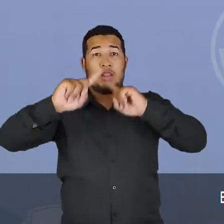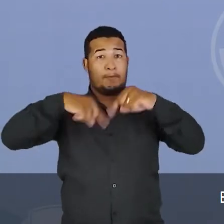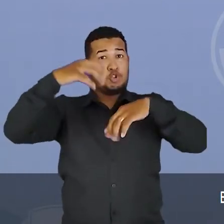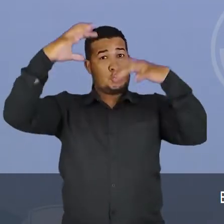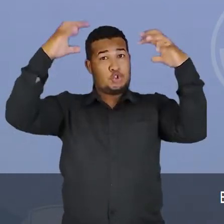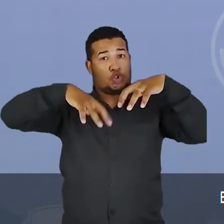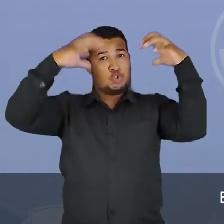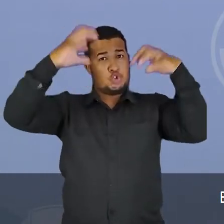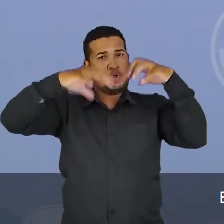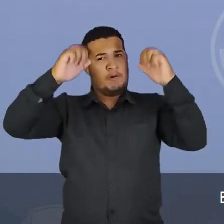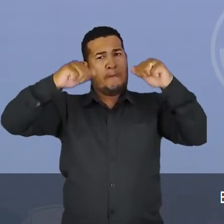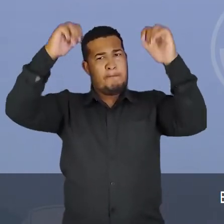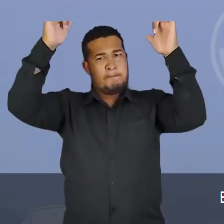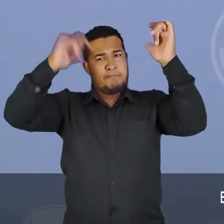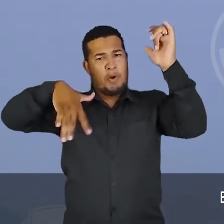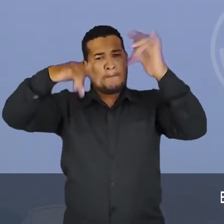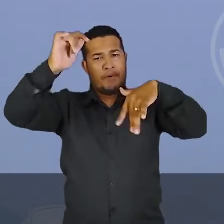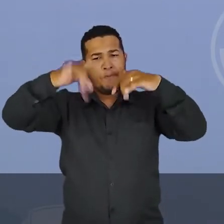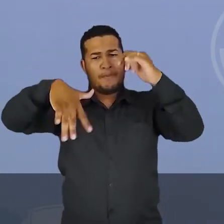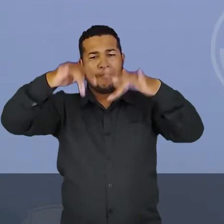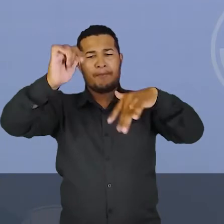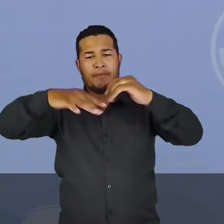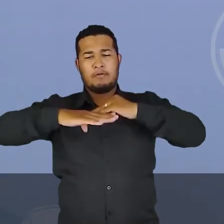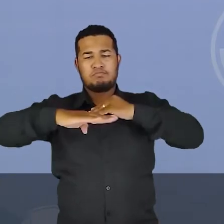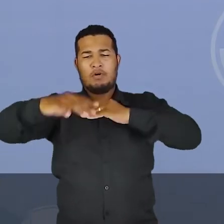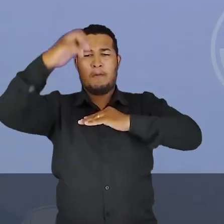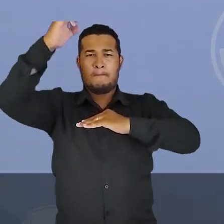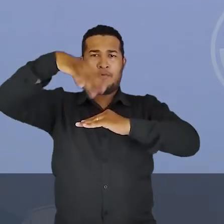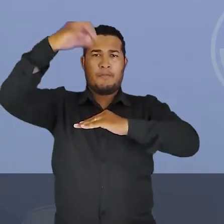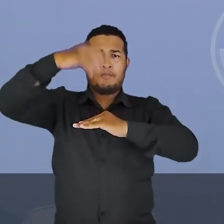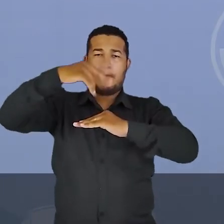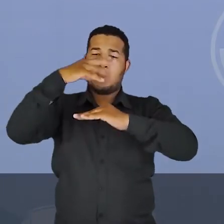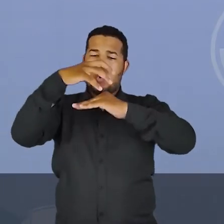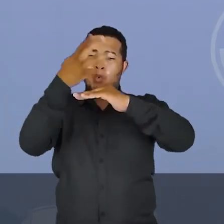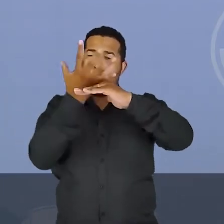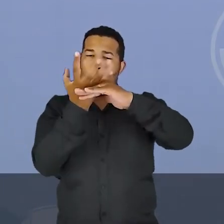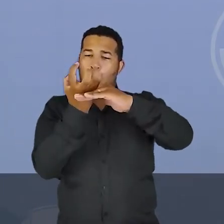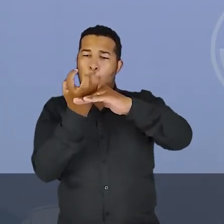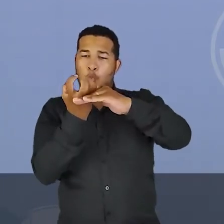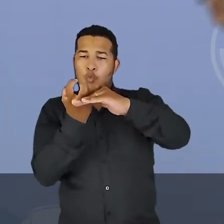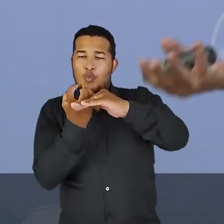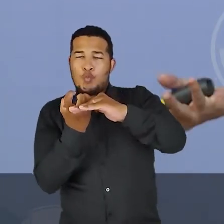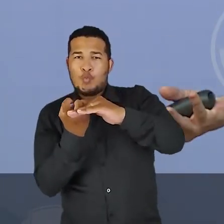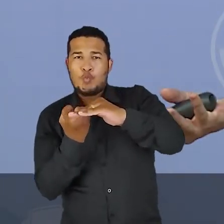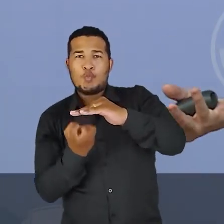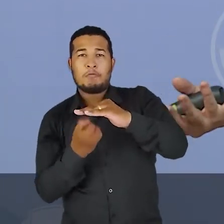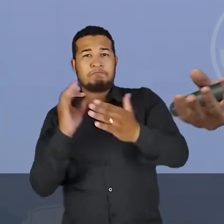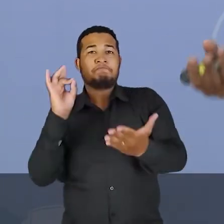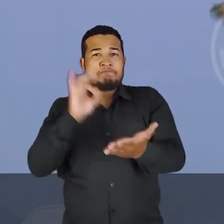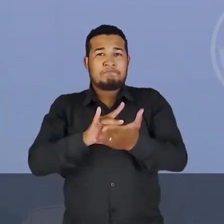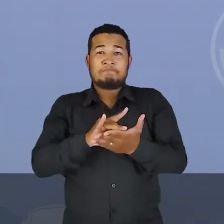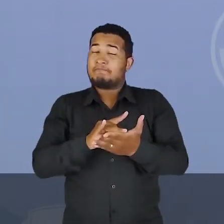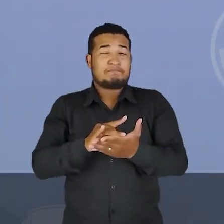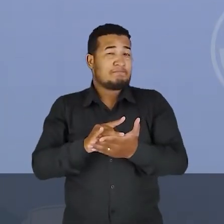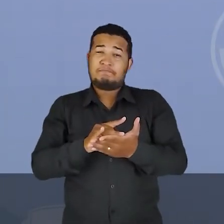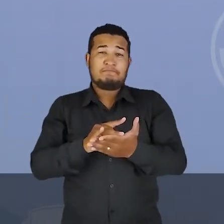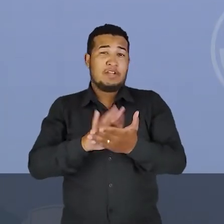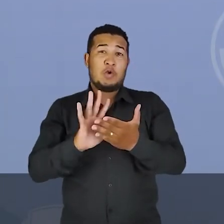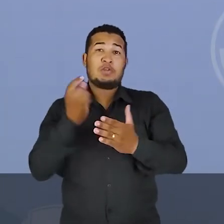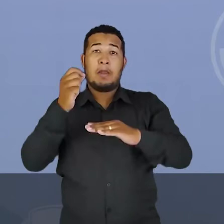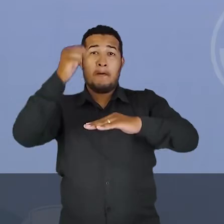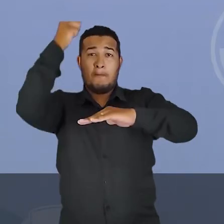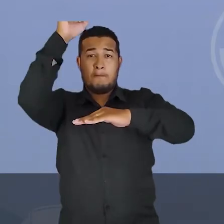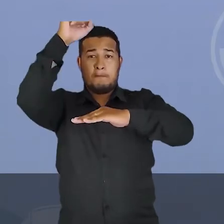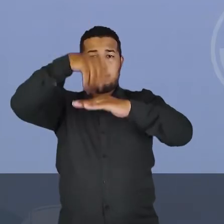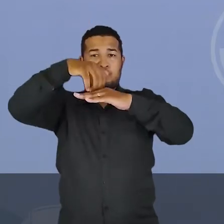vai entrar em contato com o solo, em vez de ela penetrar no solo, que teria a vegetação, o que ela vai fazer? Ela